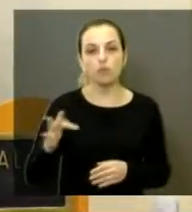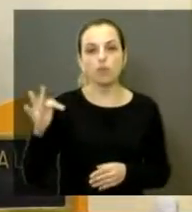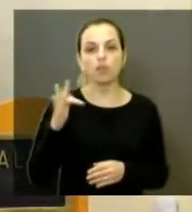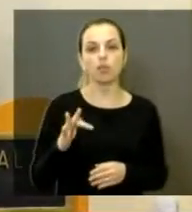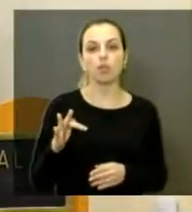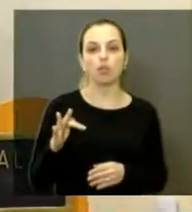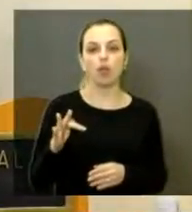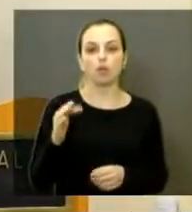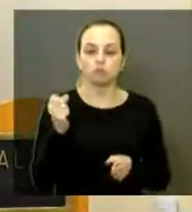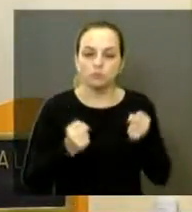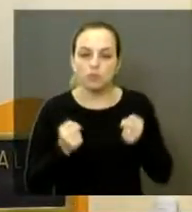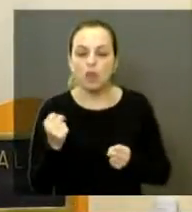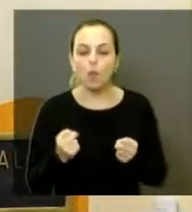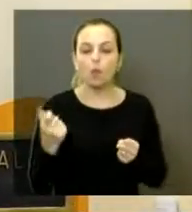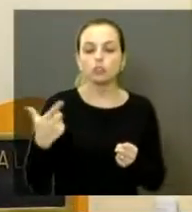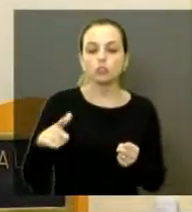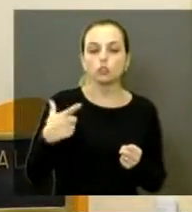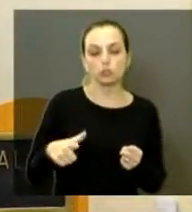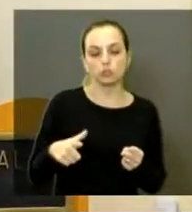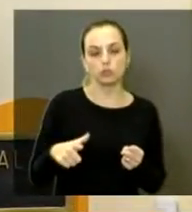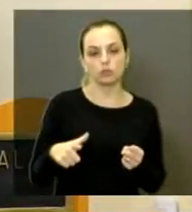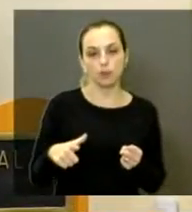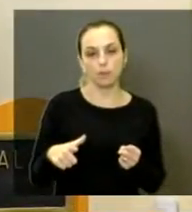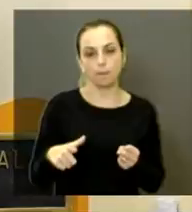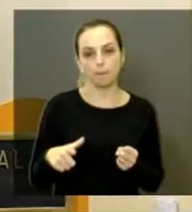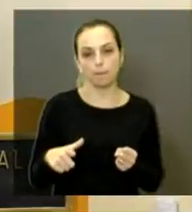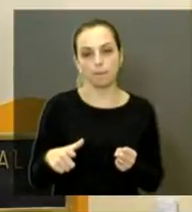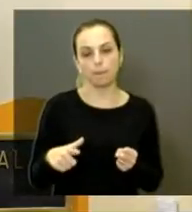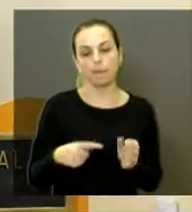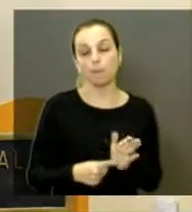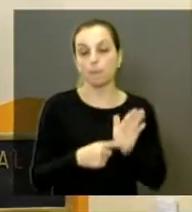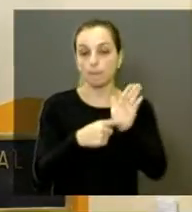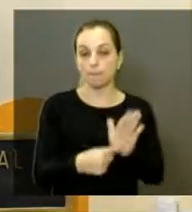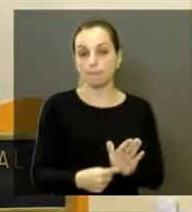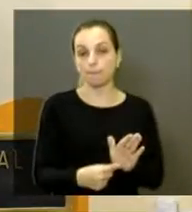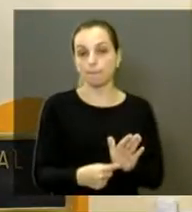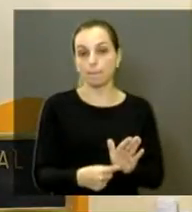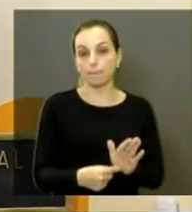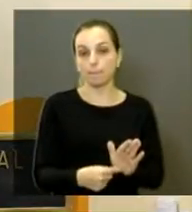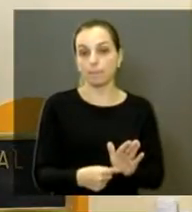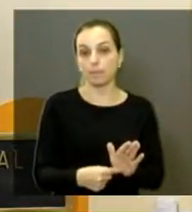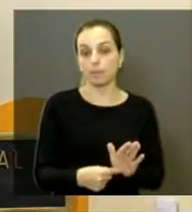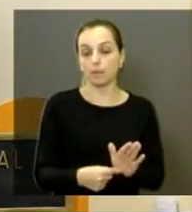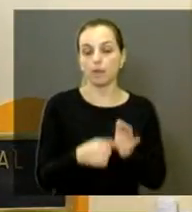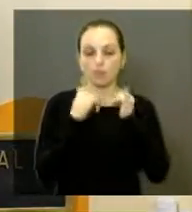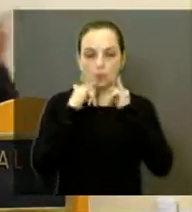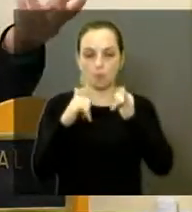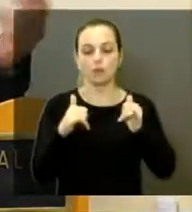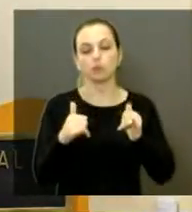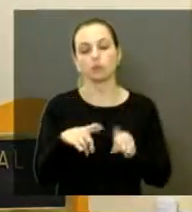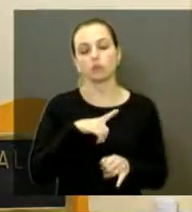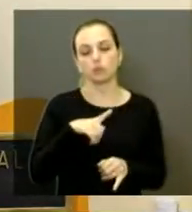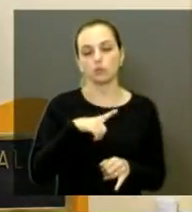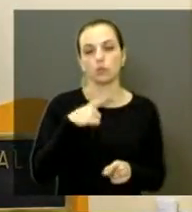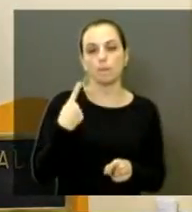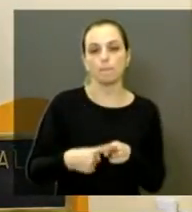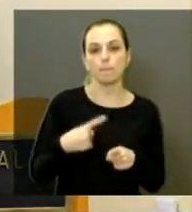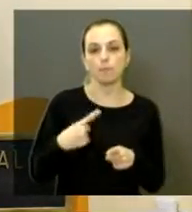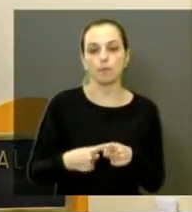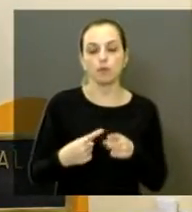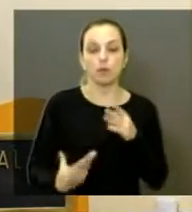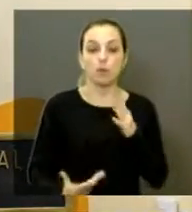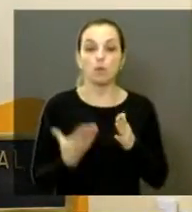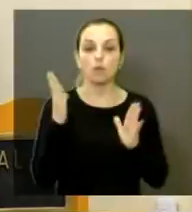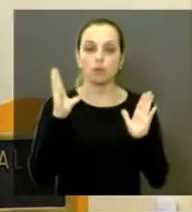essas ambulâncias não estavam nem rodando. Então, é só para dar um parecer aqui, que eu também fui tirar informação, porque que